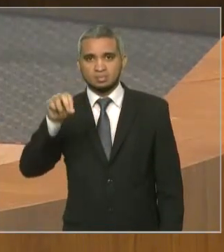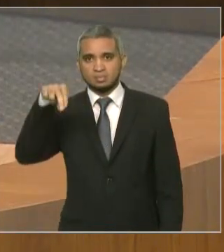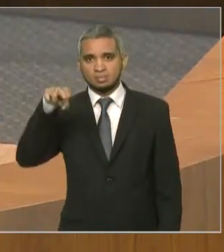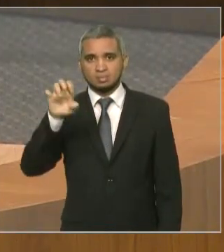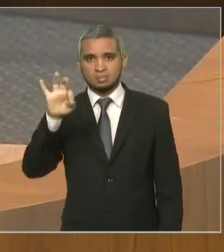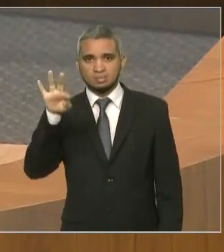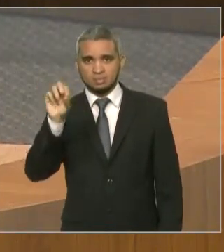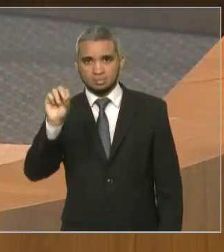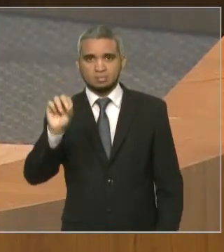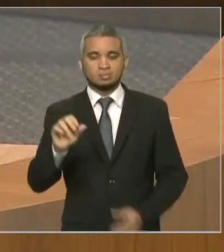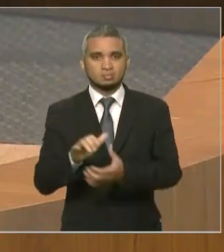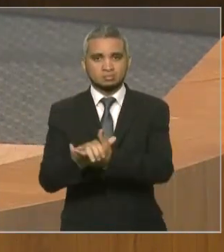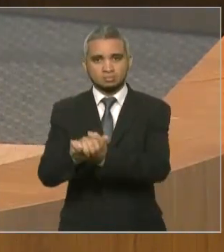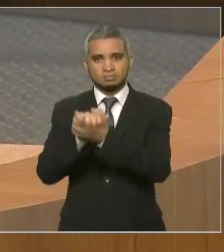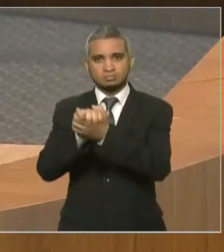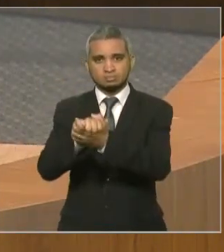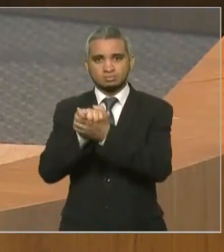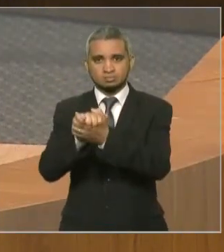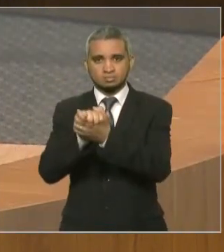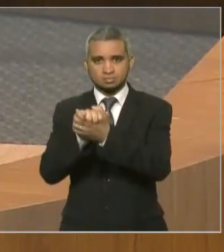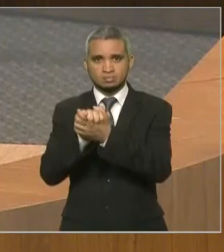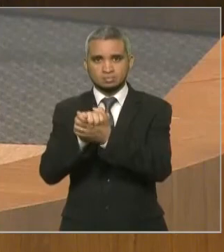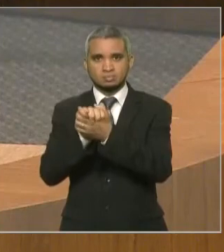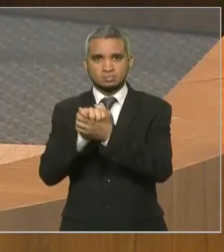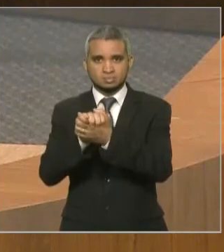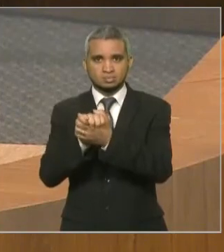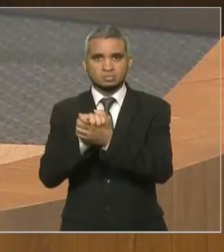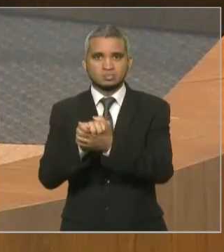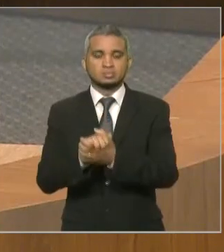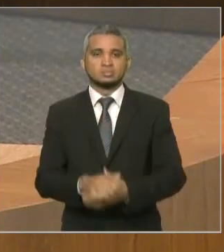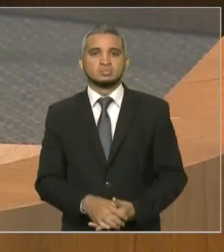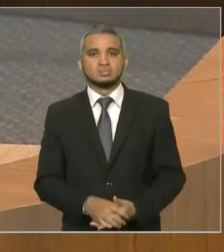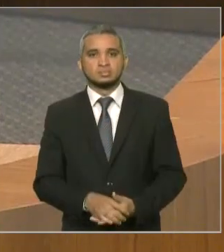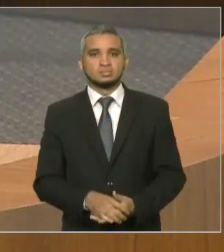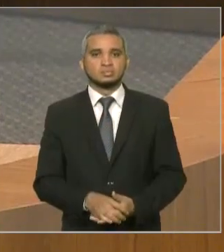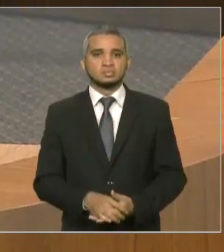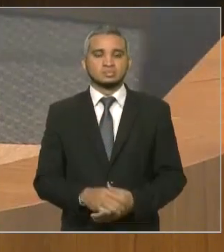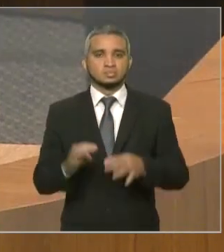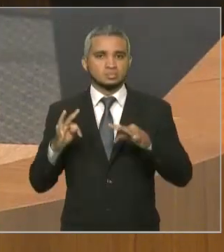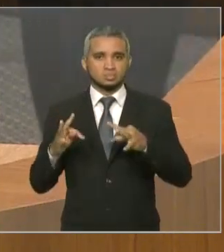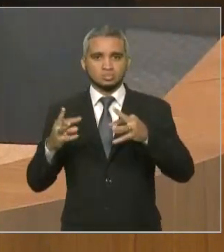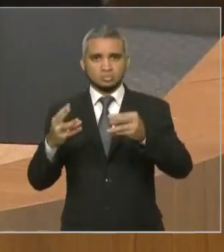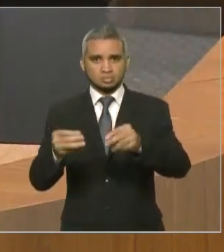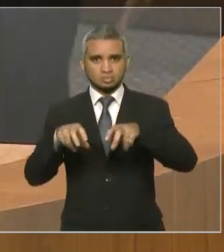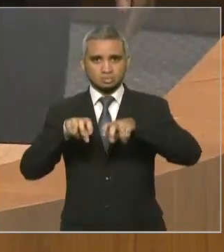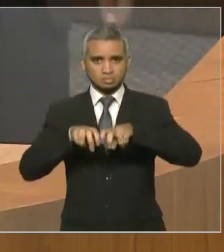eu saúdo e cumprimento todos os componentes da mesa,